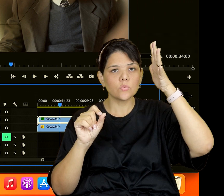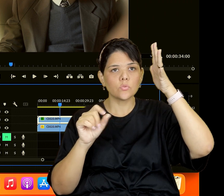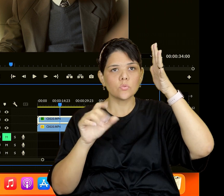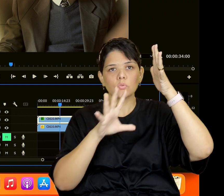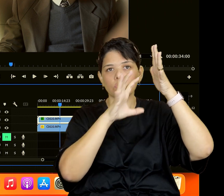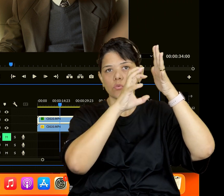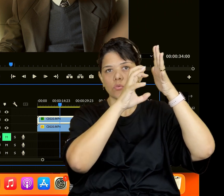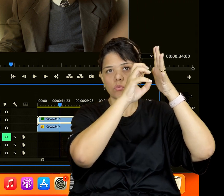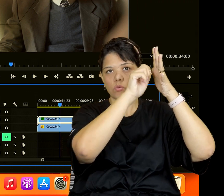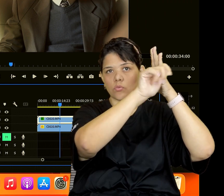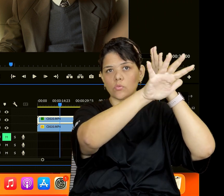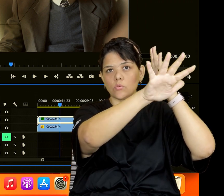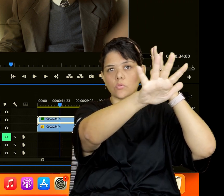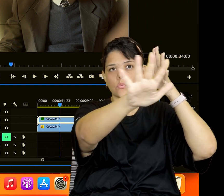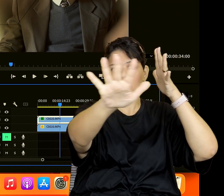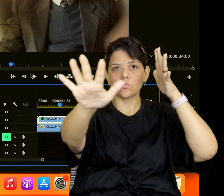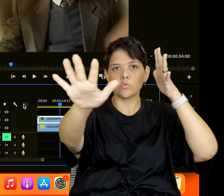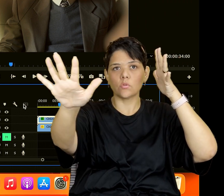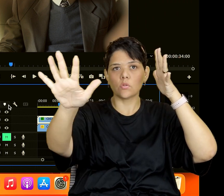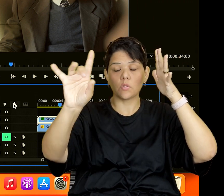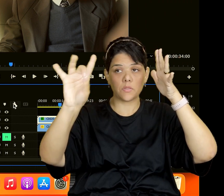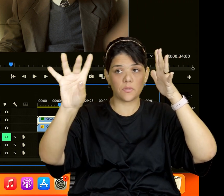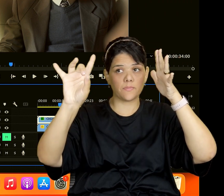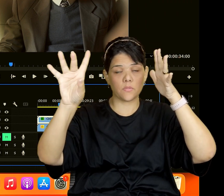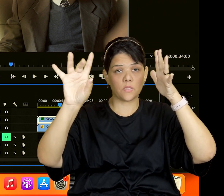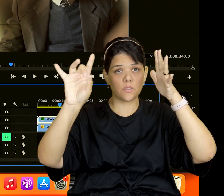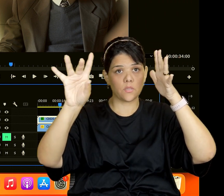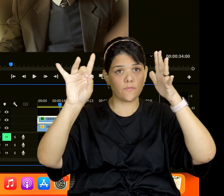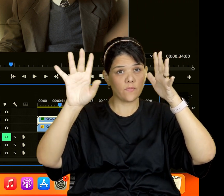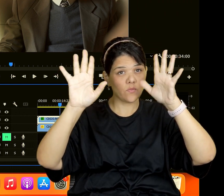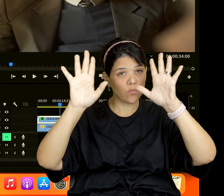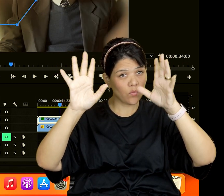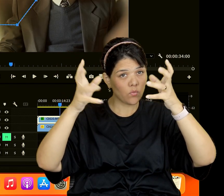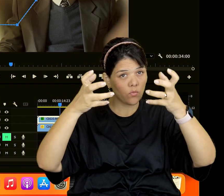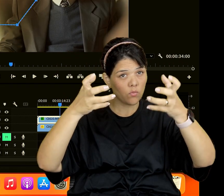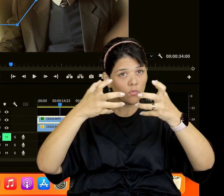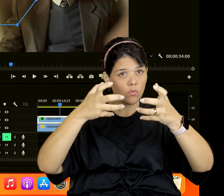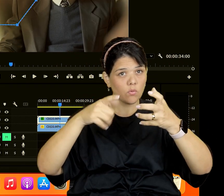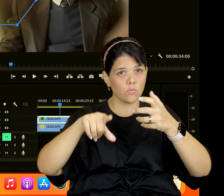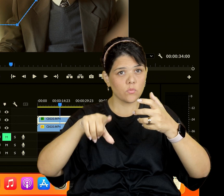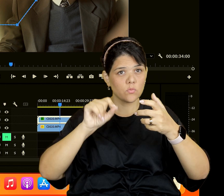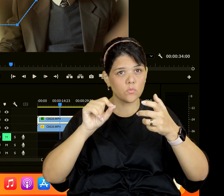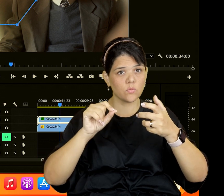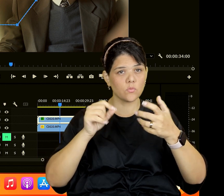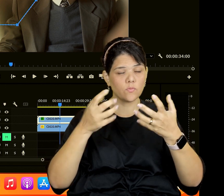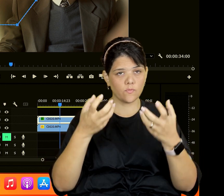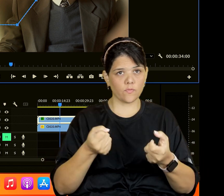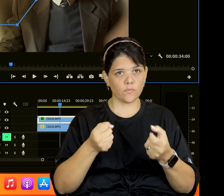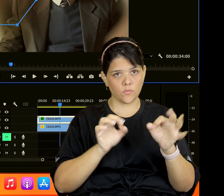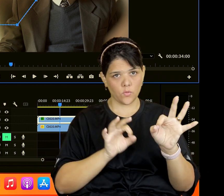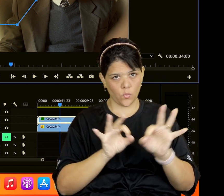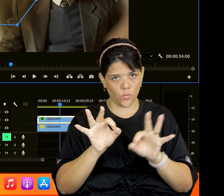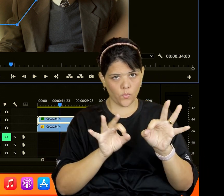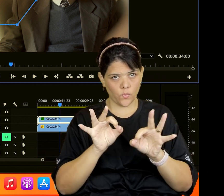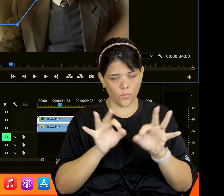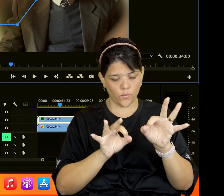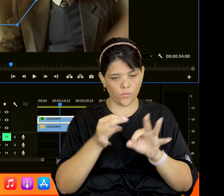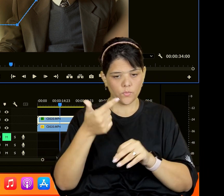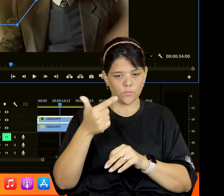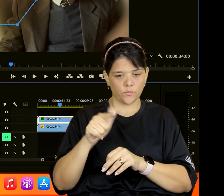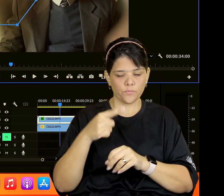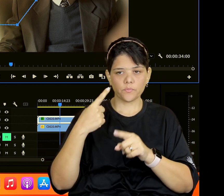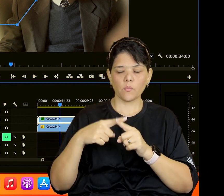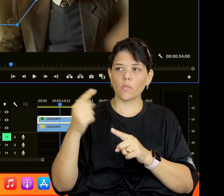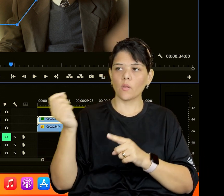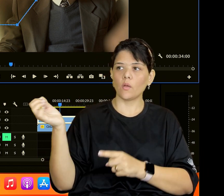seja de um jeito específico. Vamos lá. Vamos reorganizar minha máscara, porque a luz ela vem a